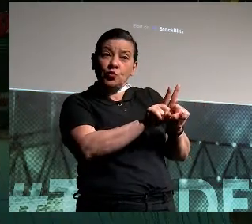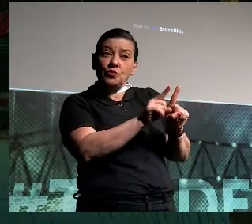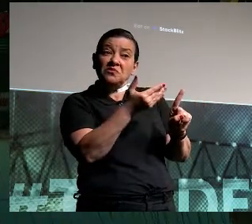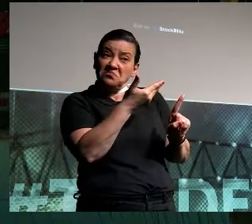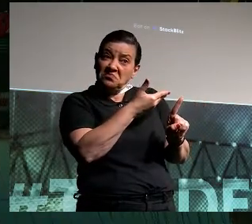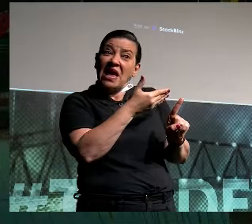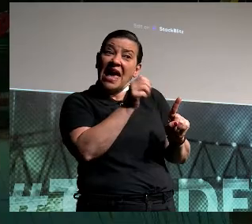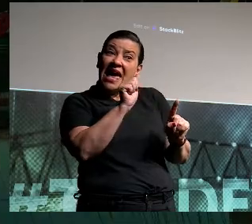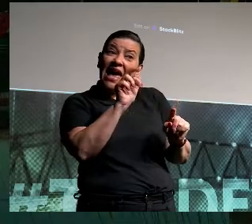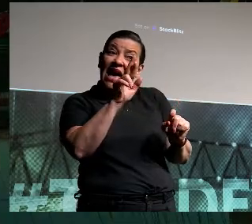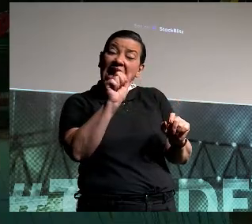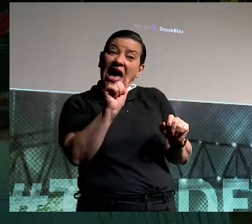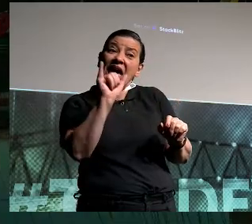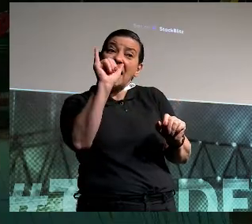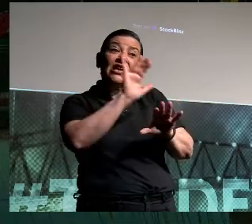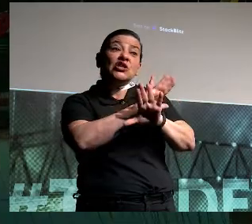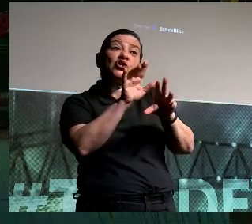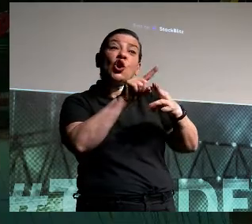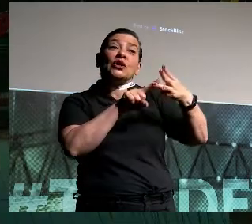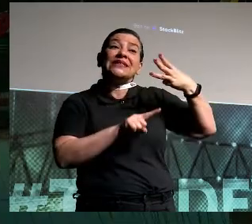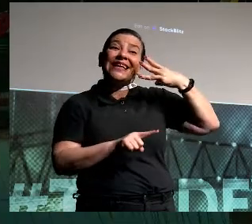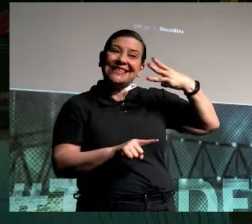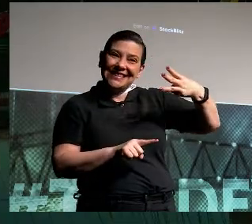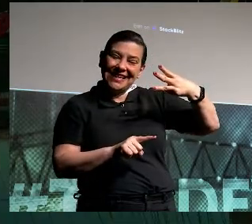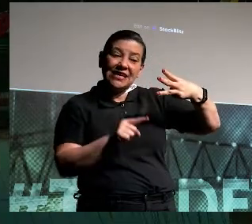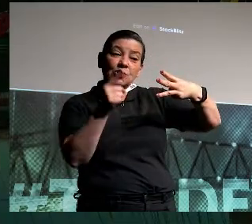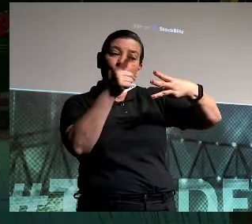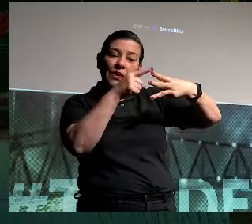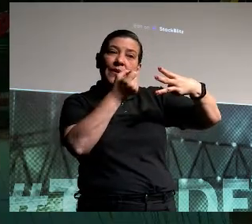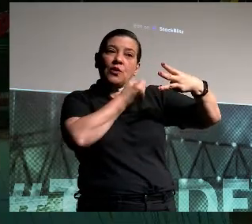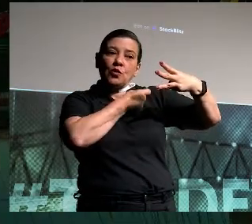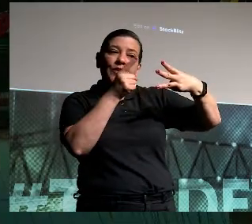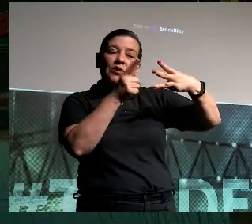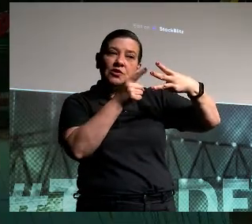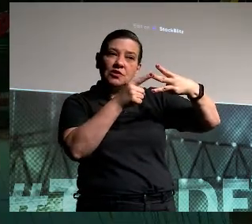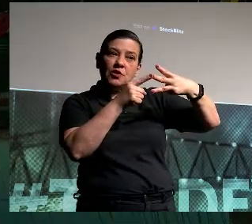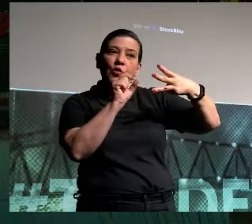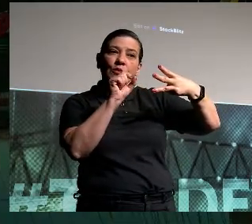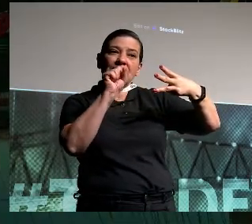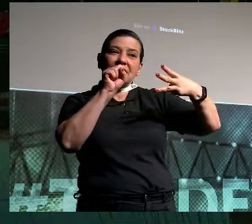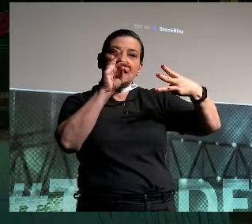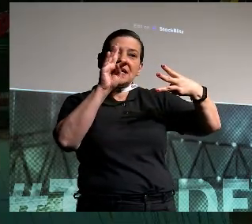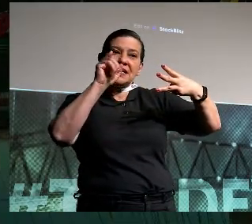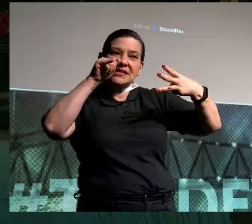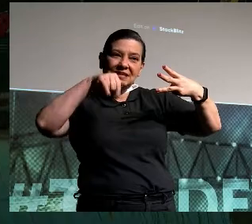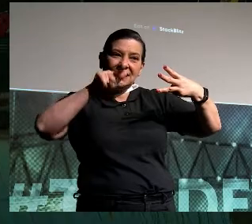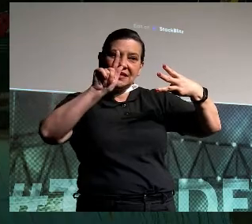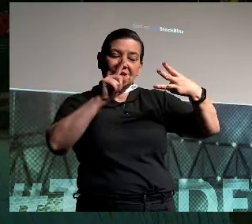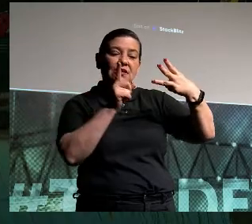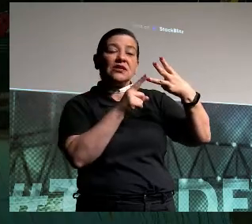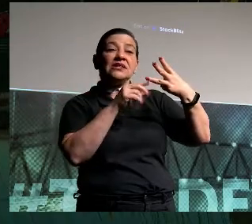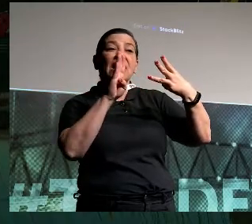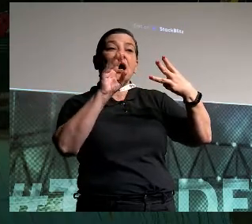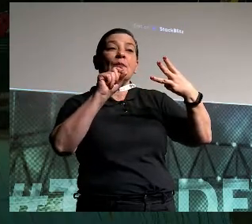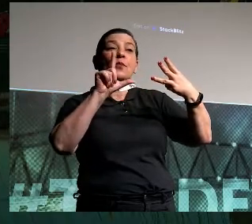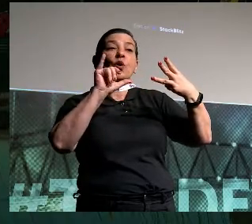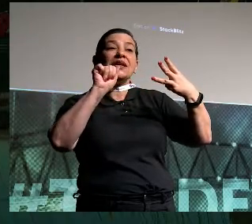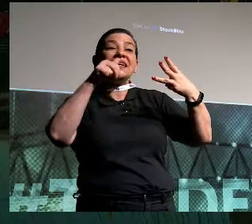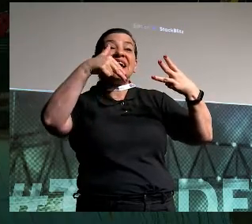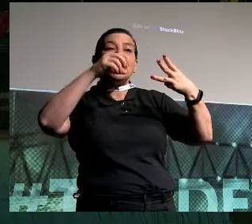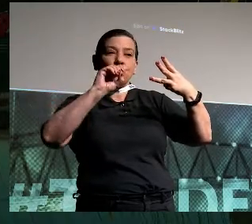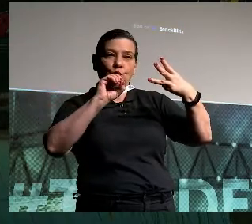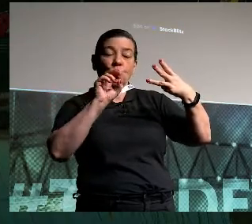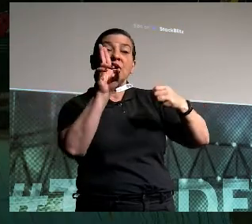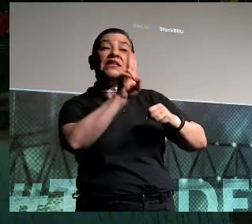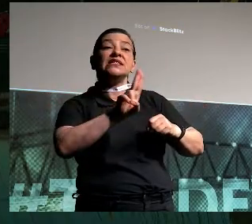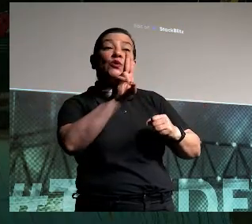array, só que é um array que só tem 3 itens, sendo que o primeiro é um número, o segundo é uma string e o terceiro é um booleano. E daqui, se eu usar